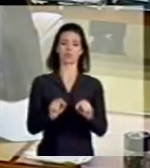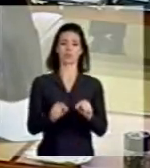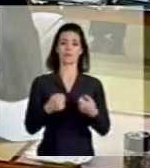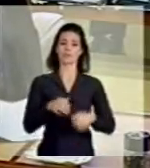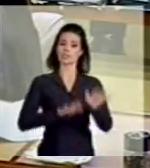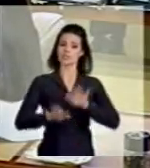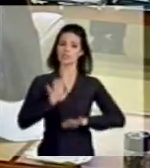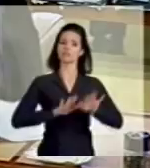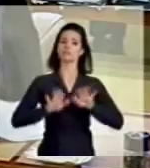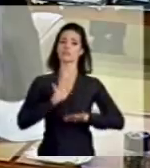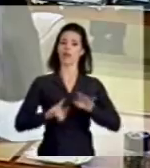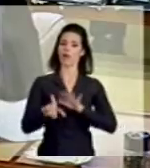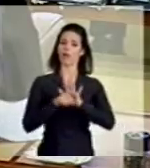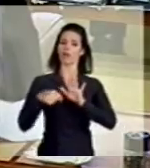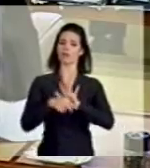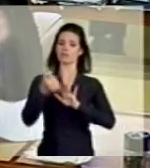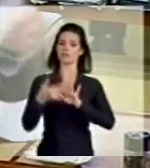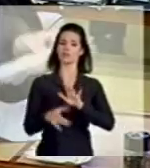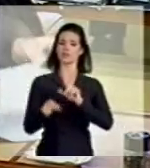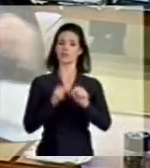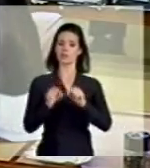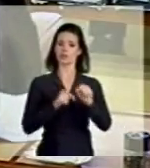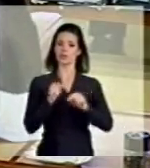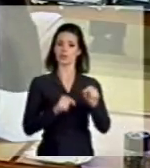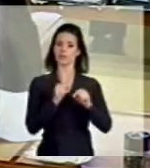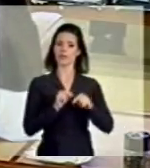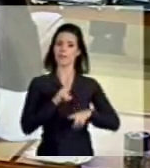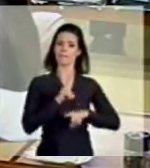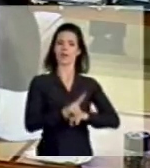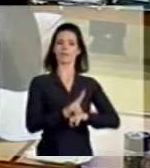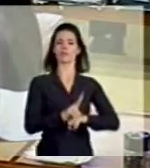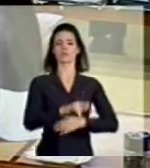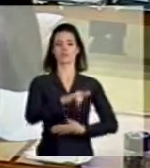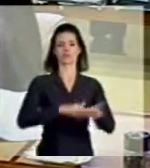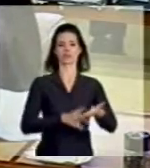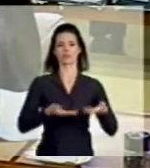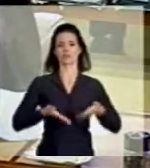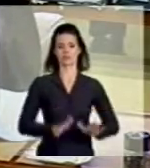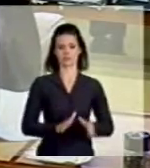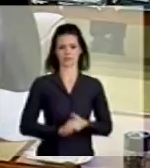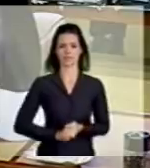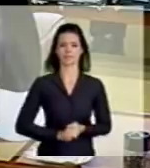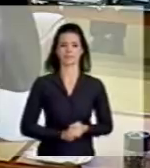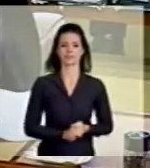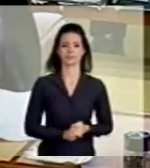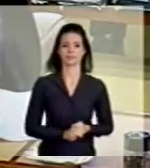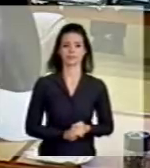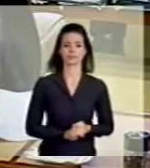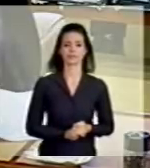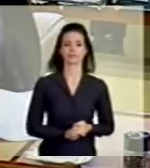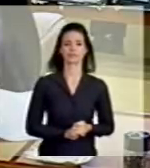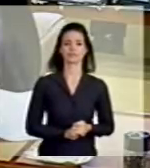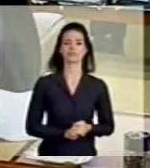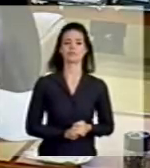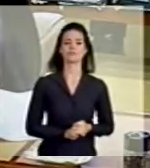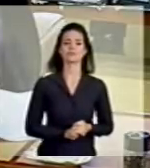cautela exigida pela lei como forma de proteger a rigidez dos registros públicos. Se a decisão judicial é requisito para as